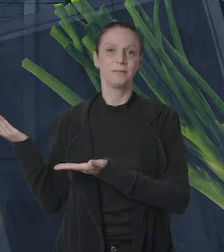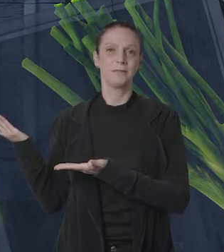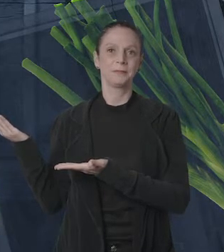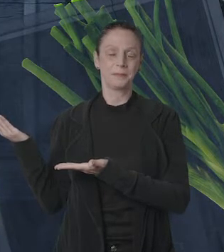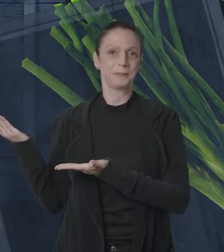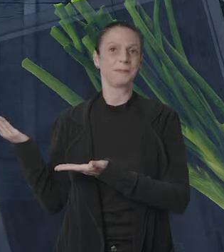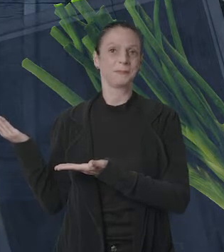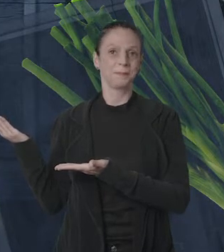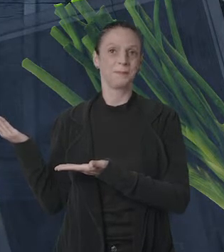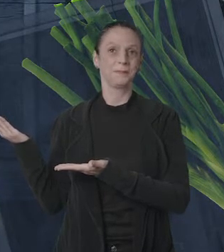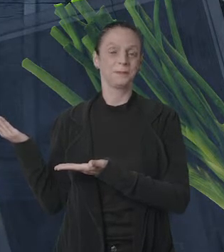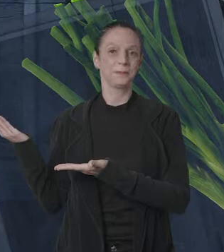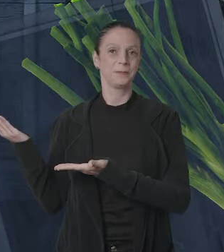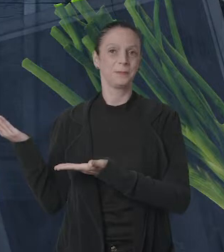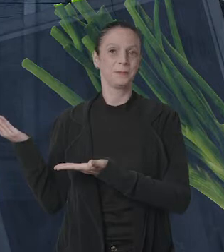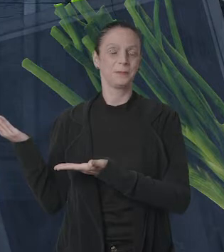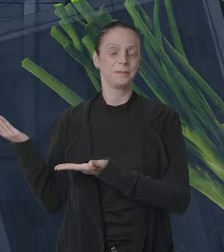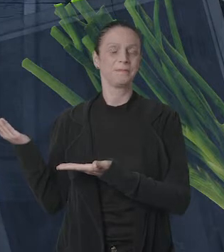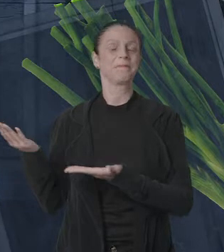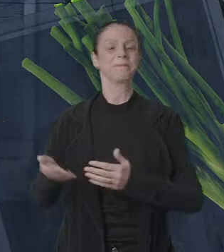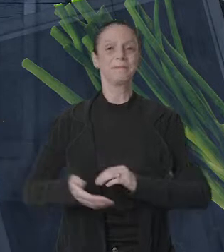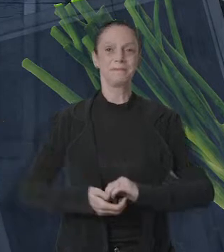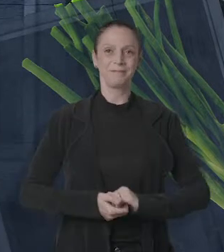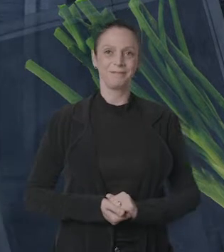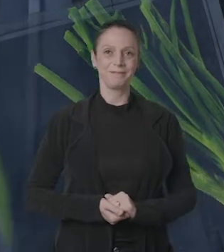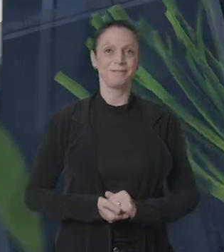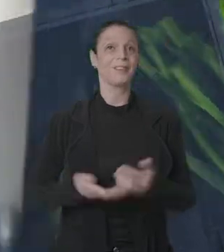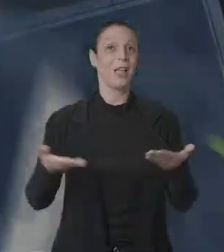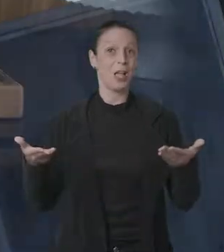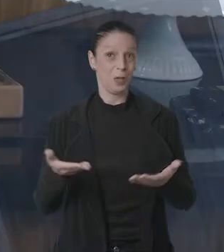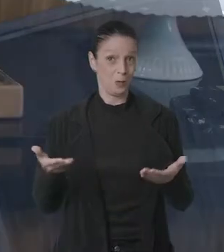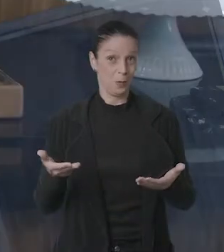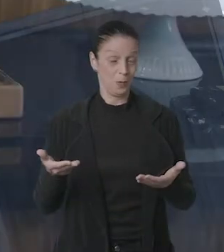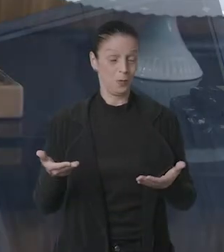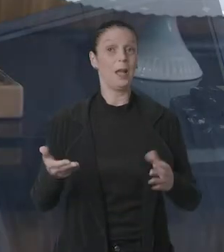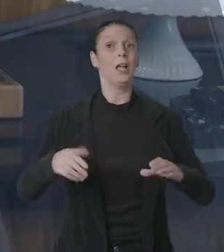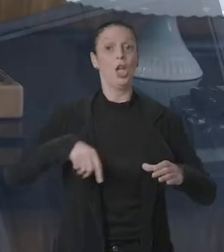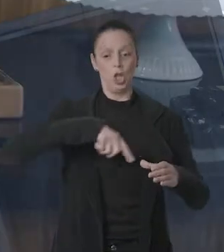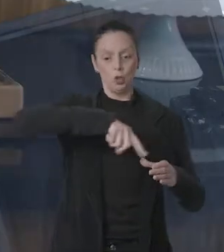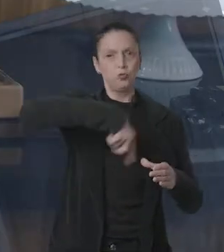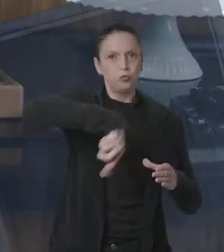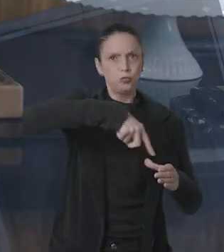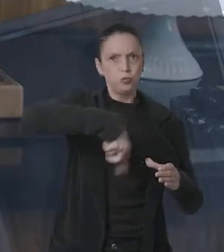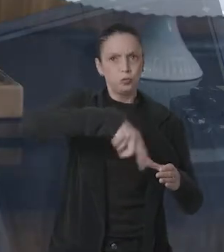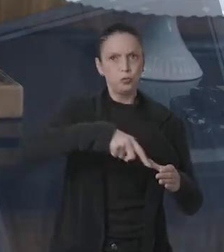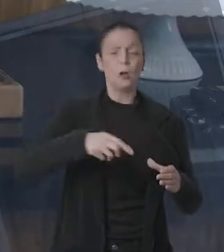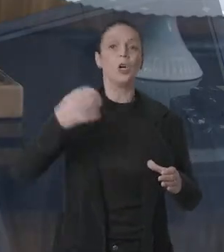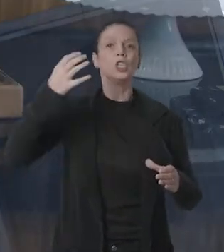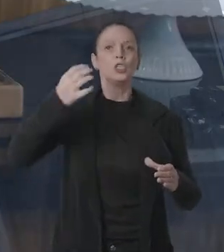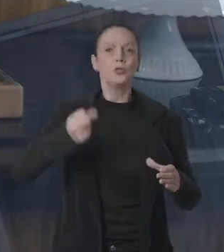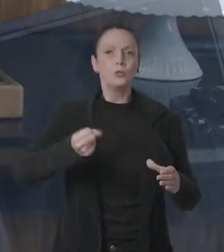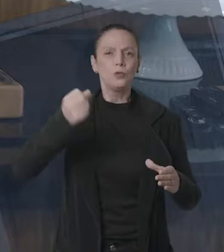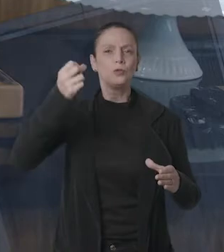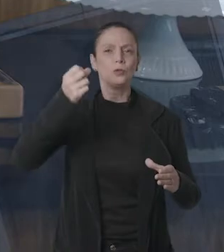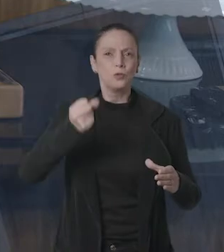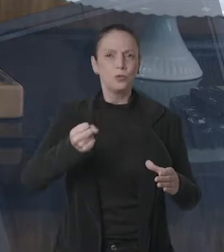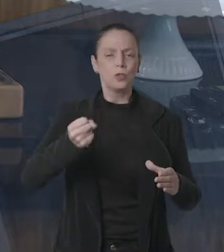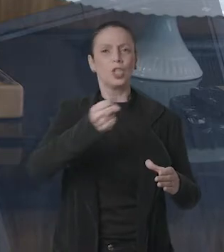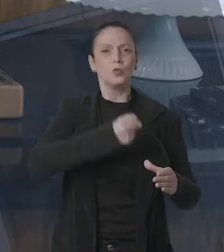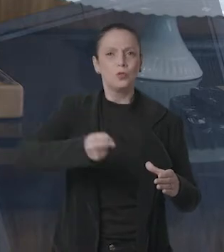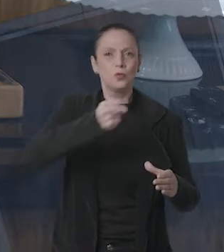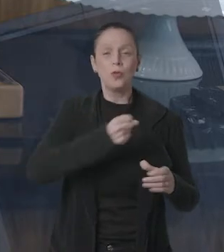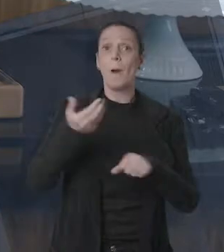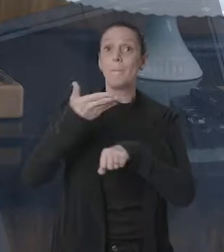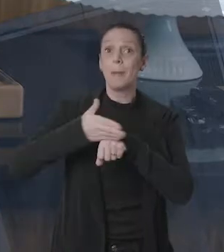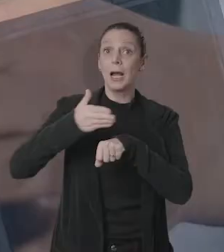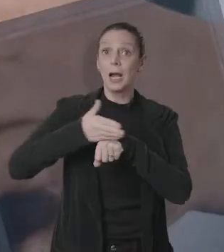e corantes em gel na cor da sua preferência. Vamos colocar na batedeira o nosso chantilly bem gelado. Aqui já